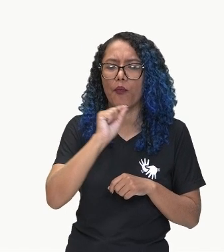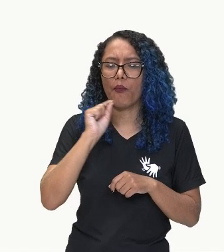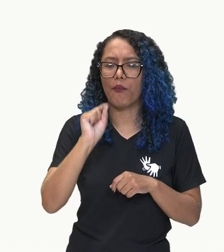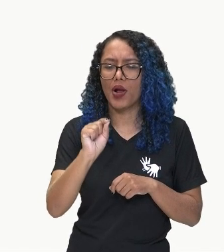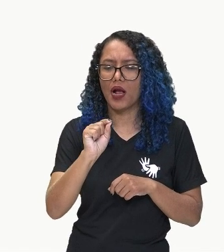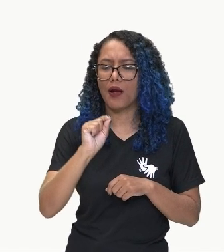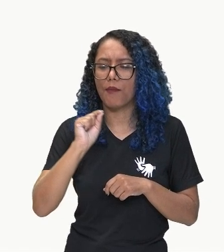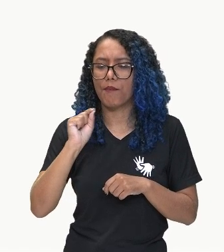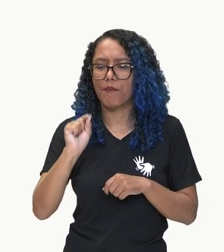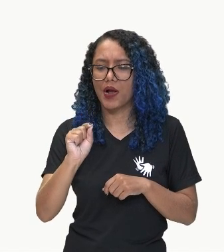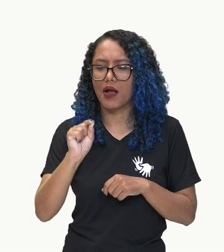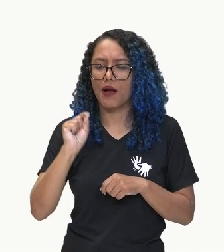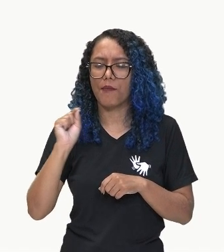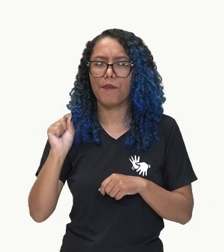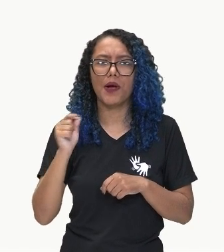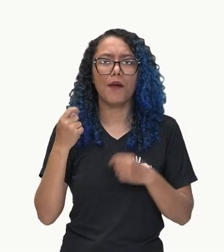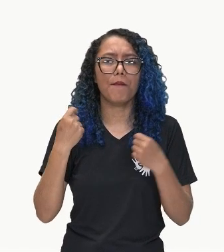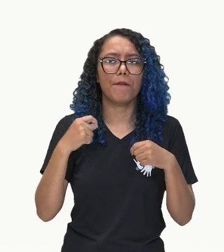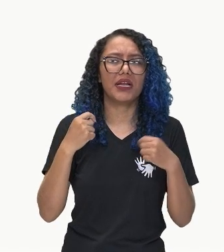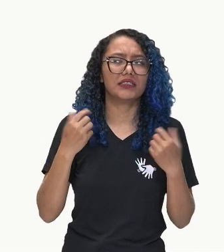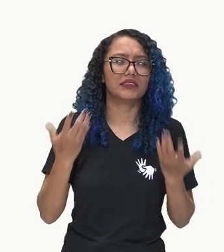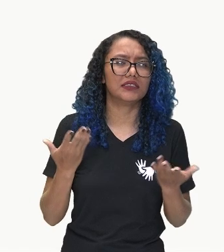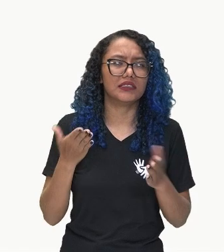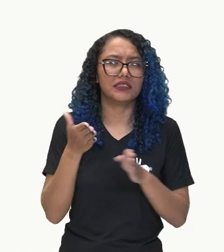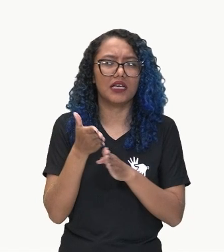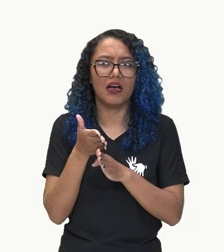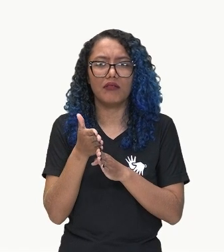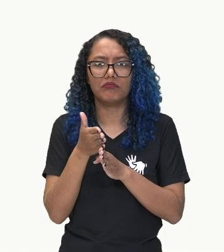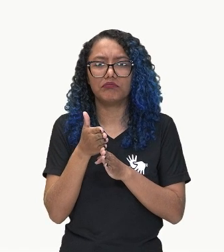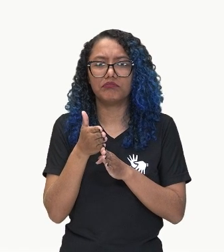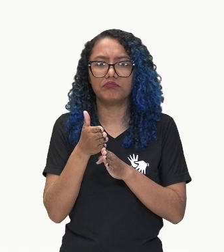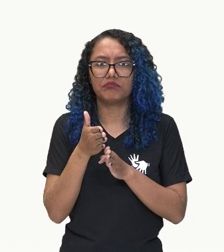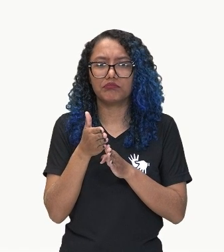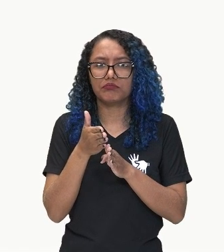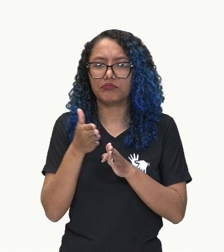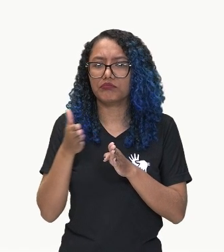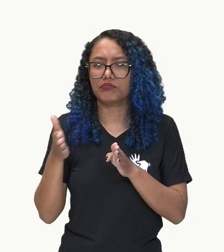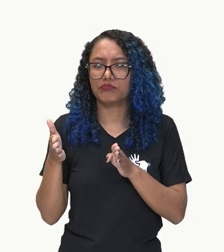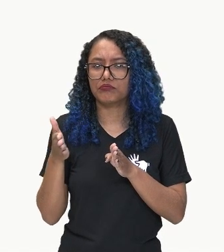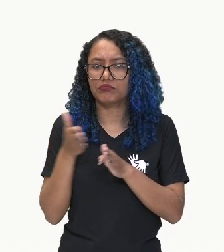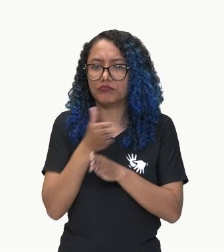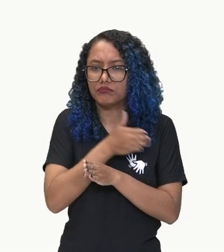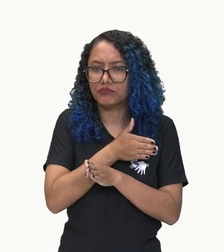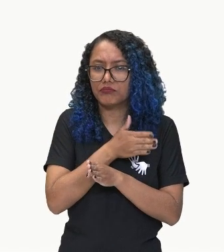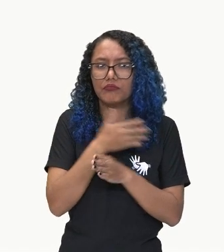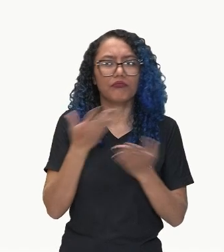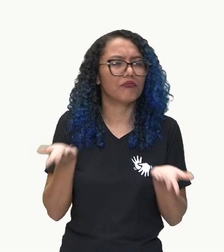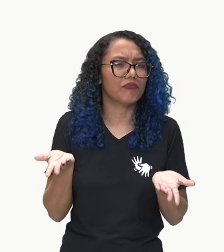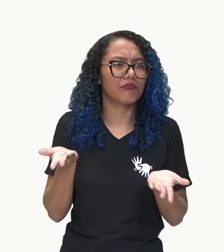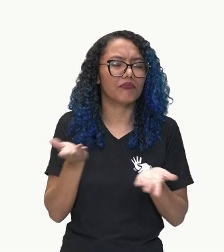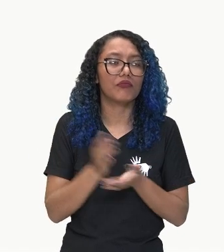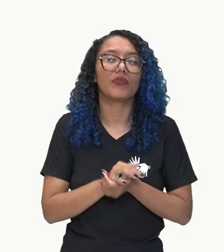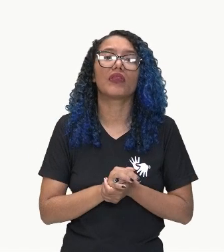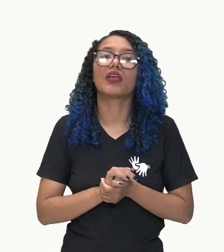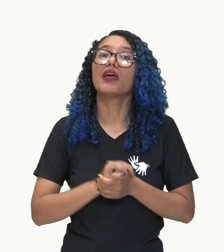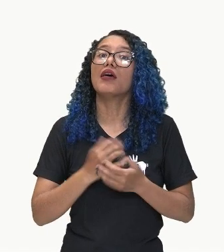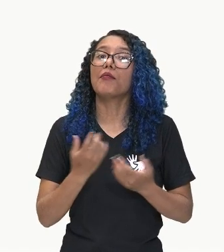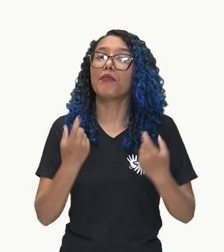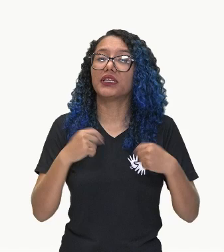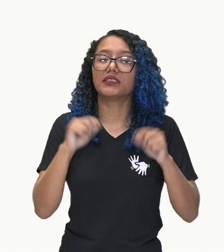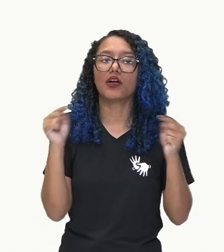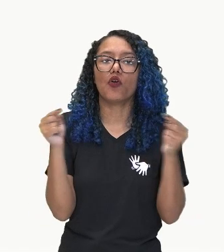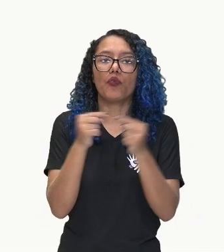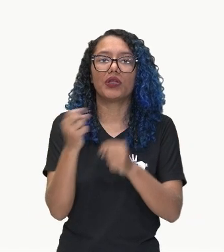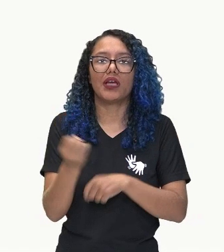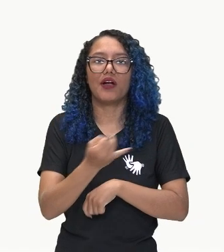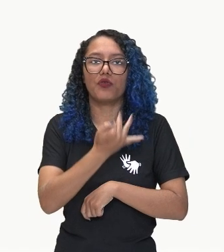Quantos números ficarão após a vírgula? Quem vai lhe indicar isso é a quantidade de zeros que aparecem